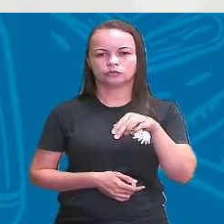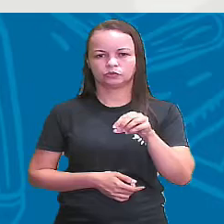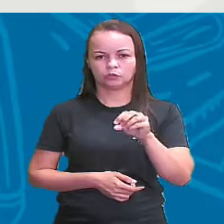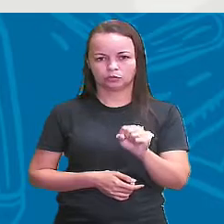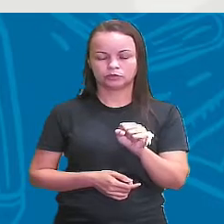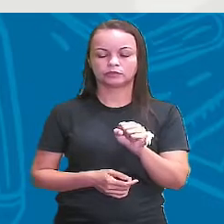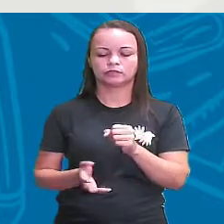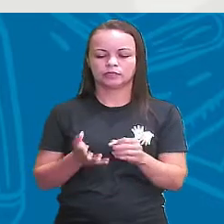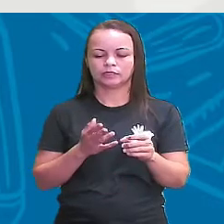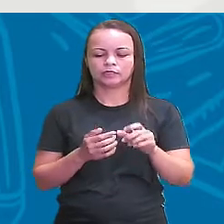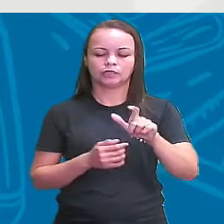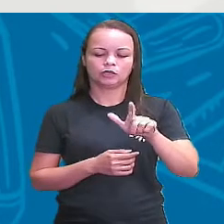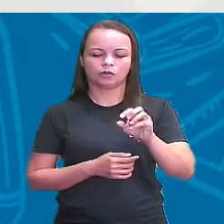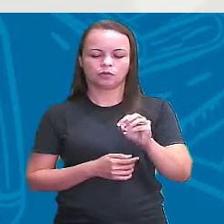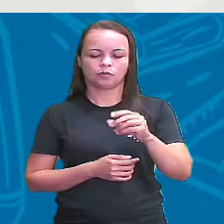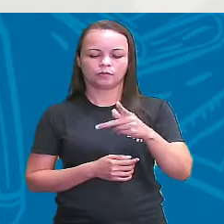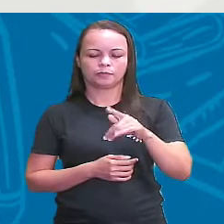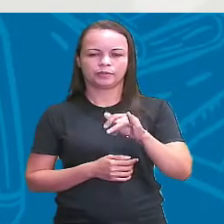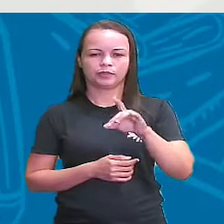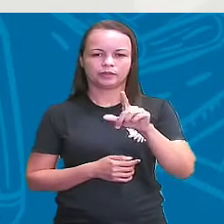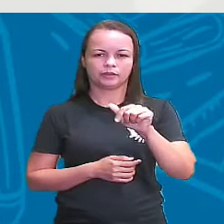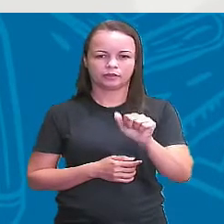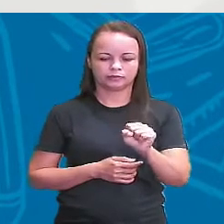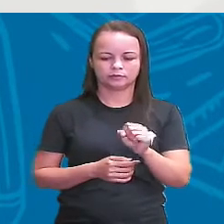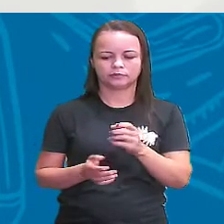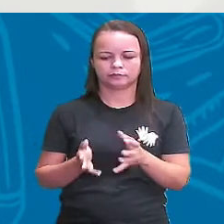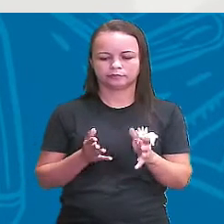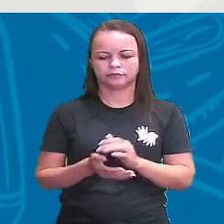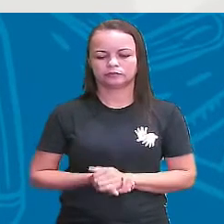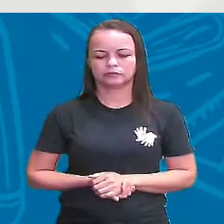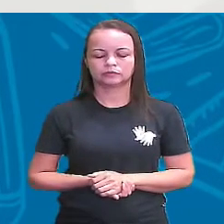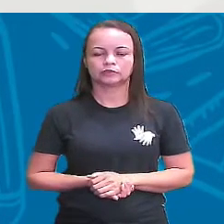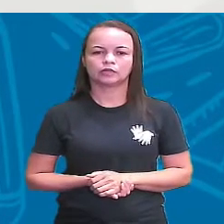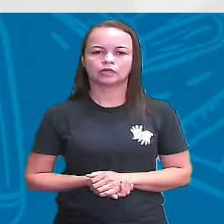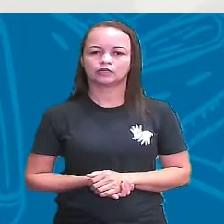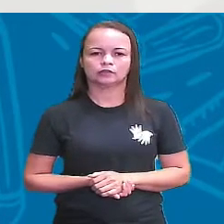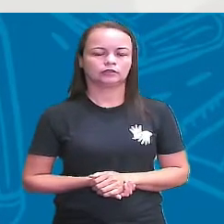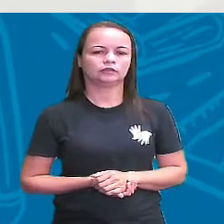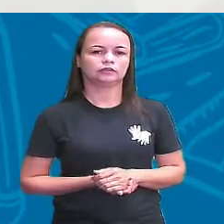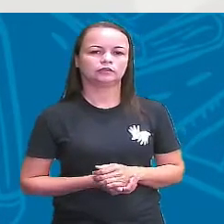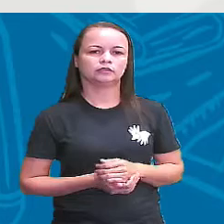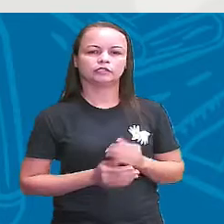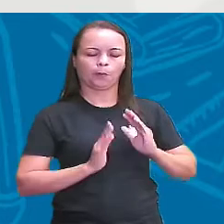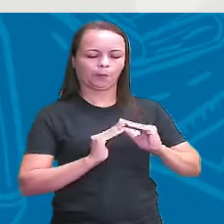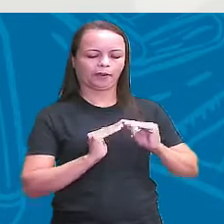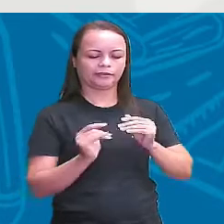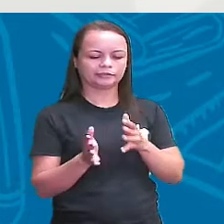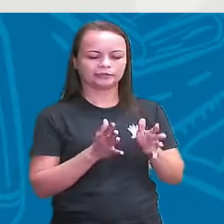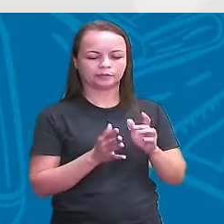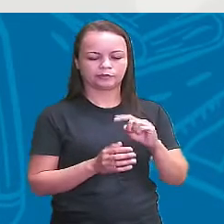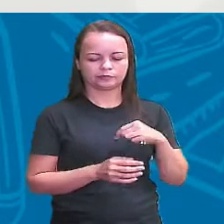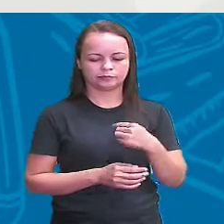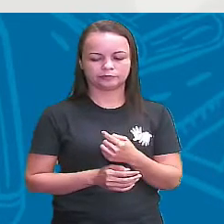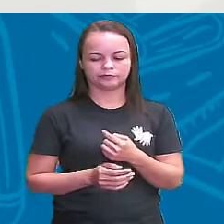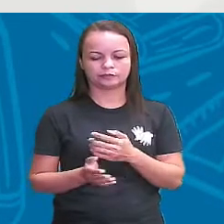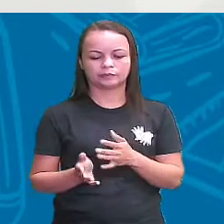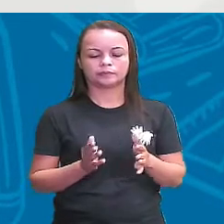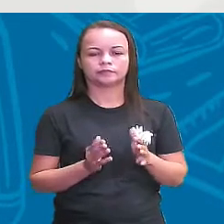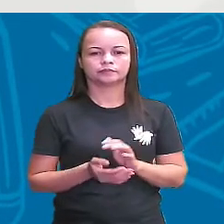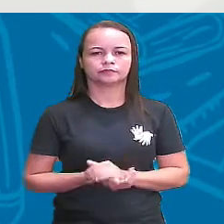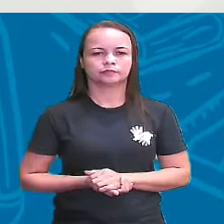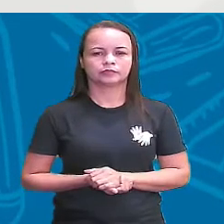lo pidas, certo? Que é nos, não peça para a gente, e o lo tá fazendo referência